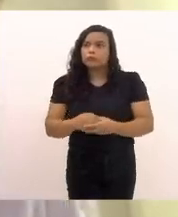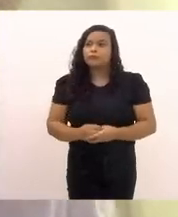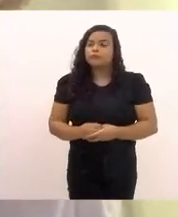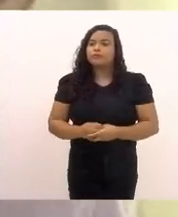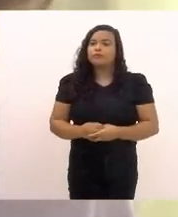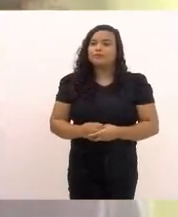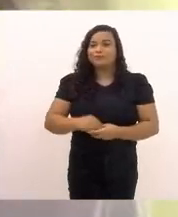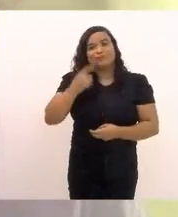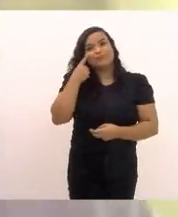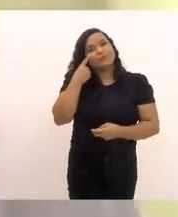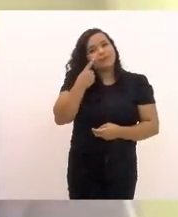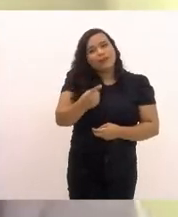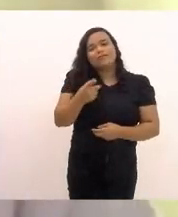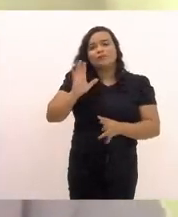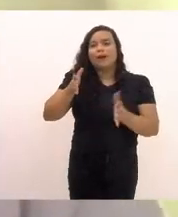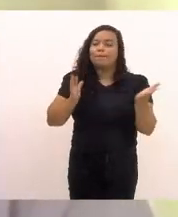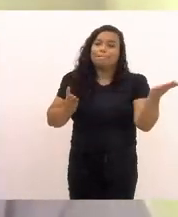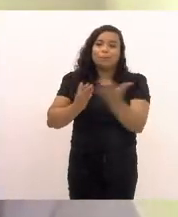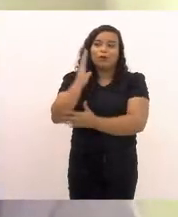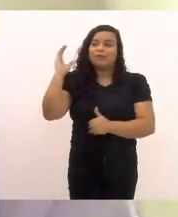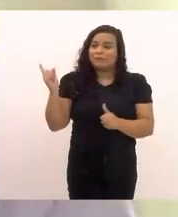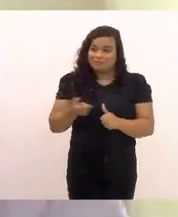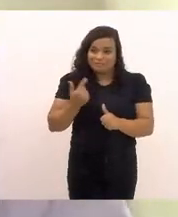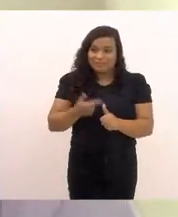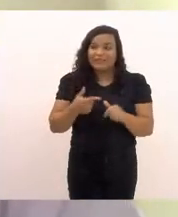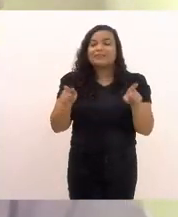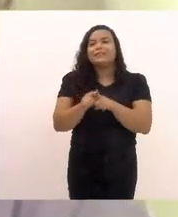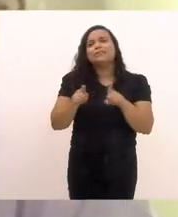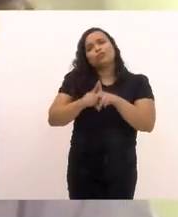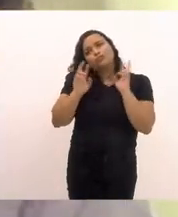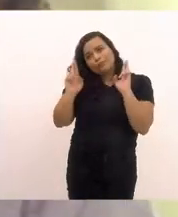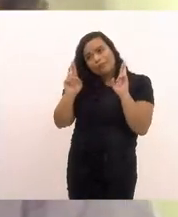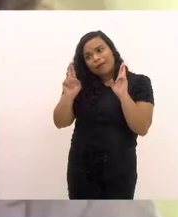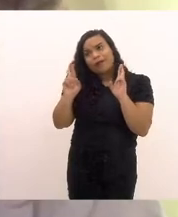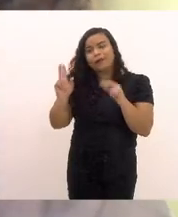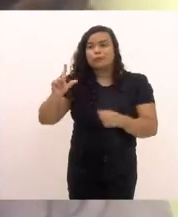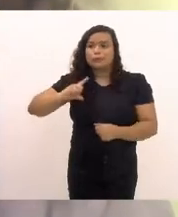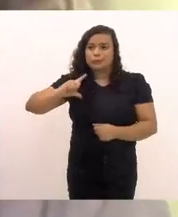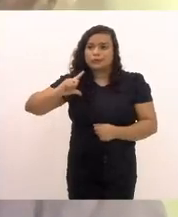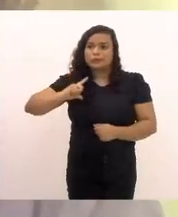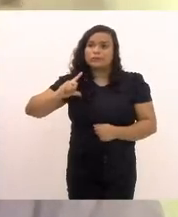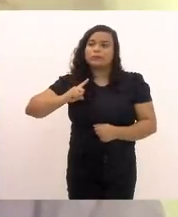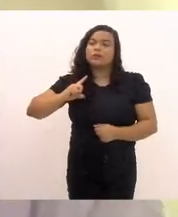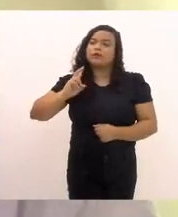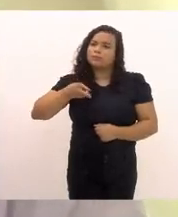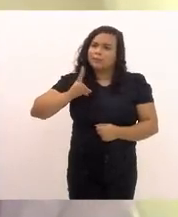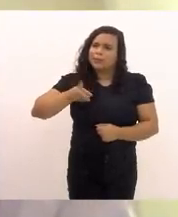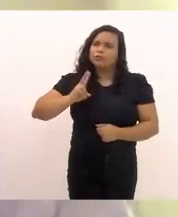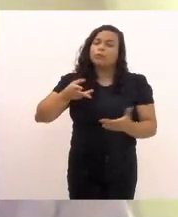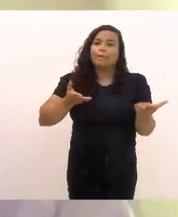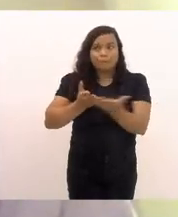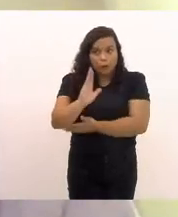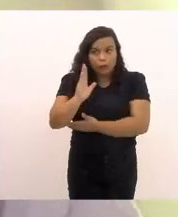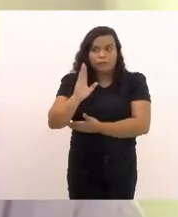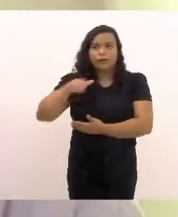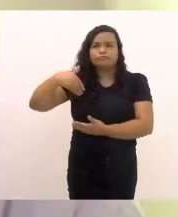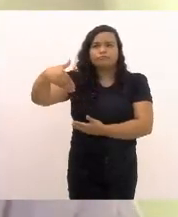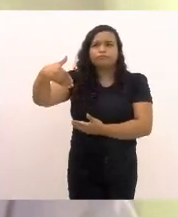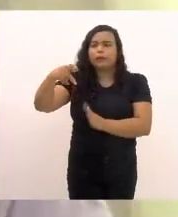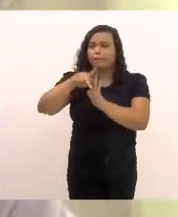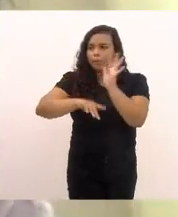a aprovação em primeira e espero também contar com essa mesma aprovação quando o projeto retornar em